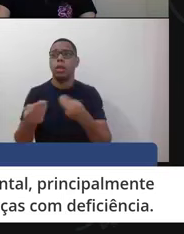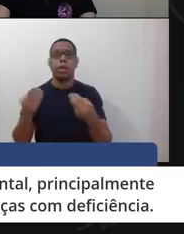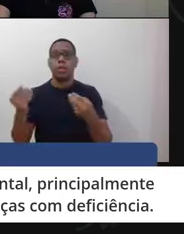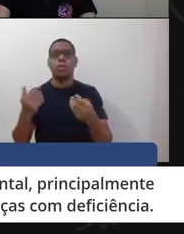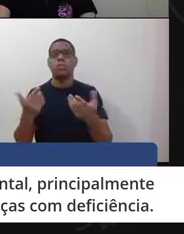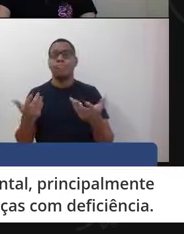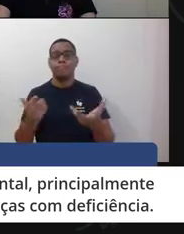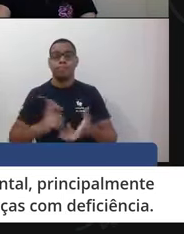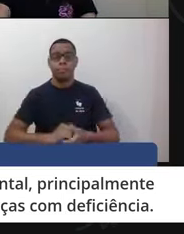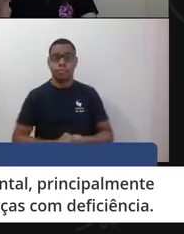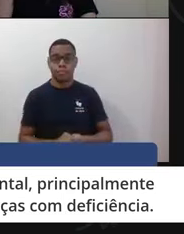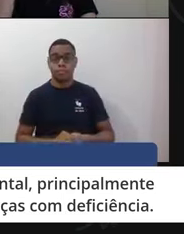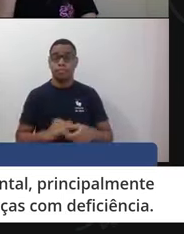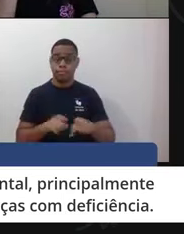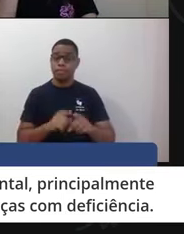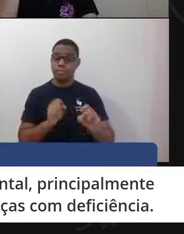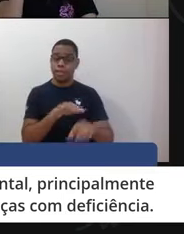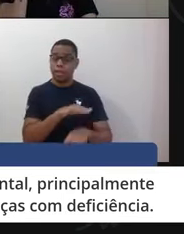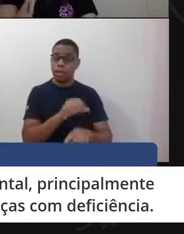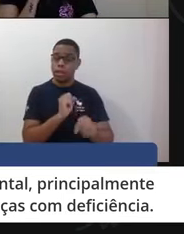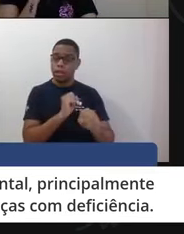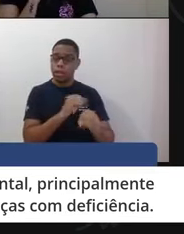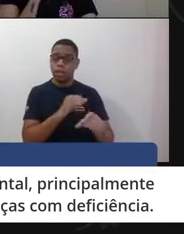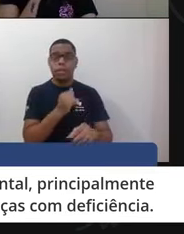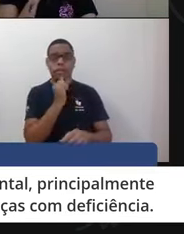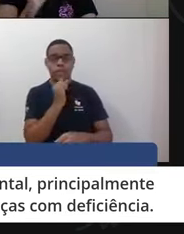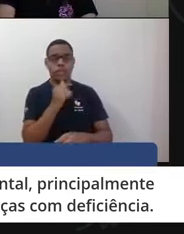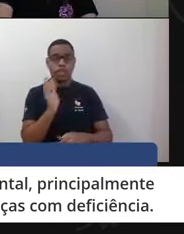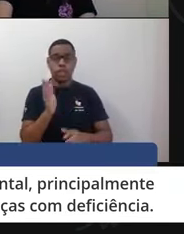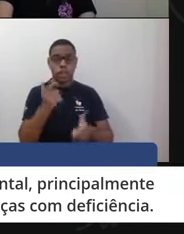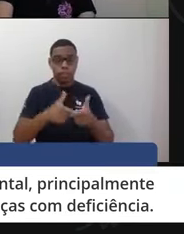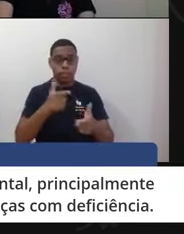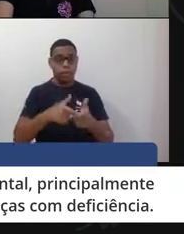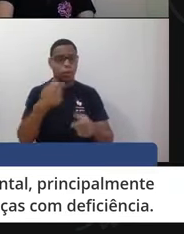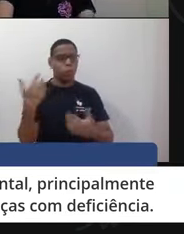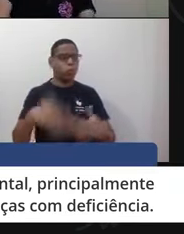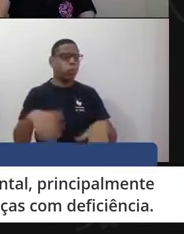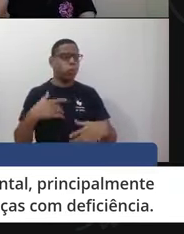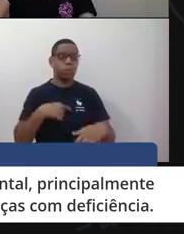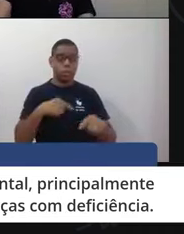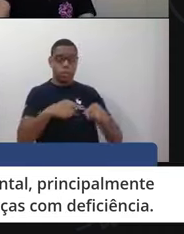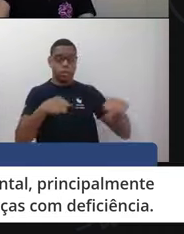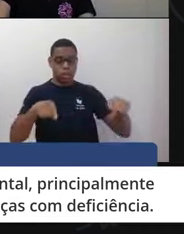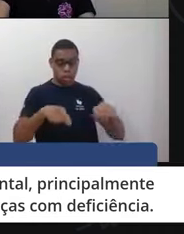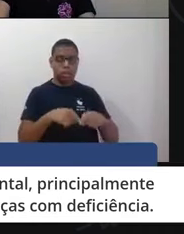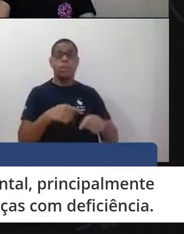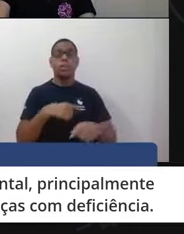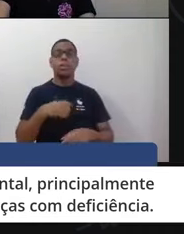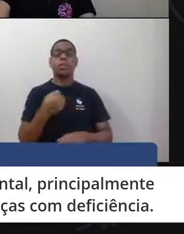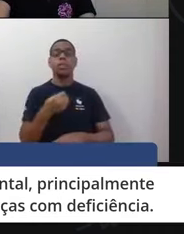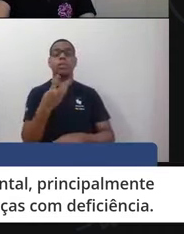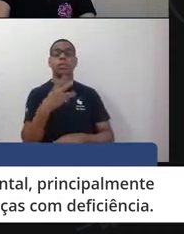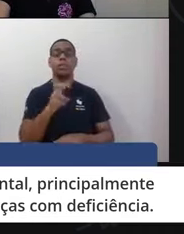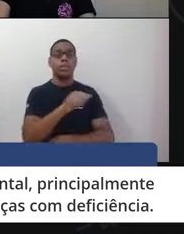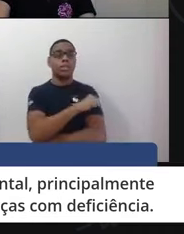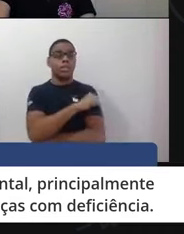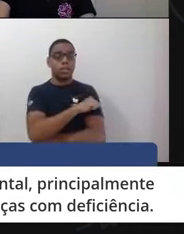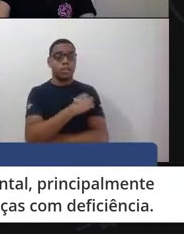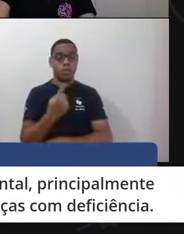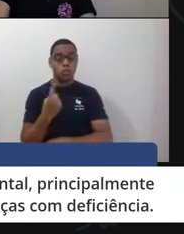contar que na educação, por exemplo, aqui a gente teve problema severo, uma sala com 35 alunos e uma